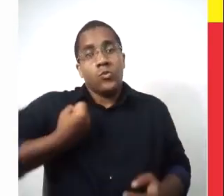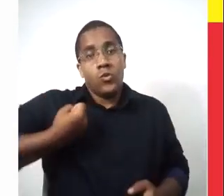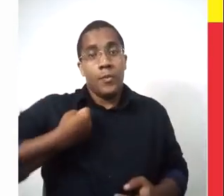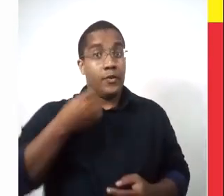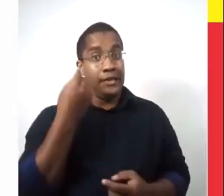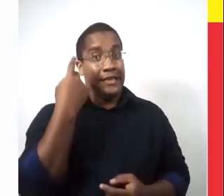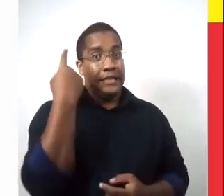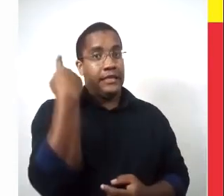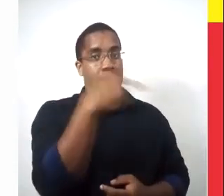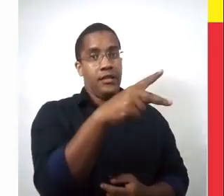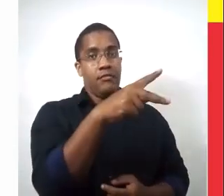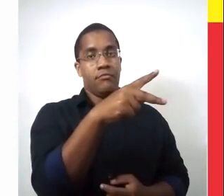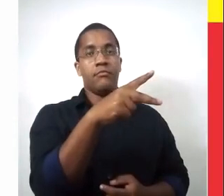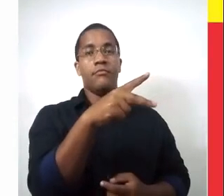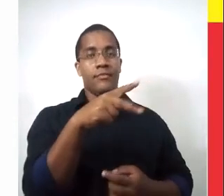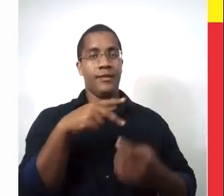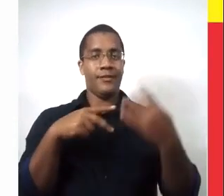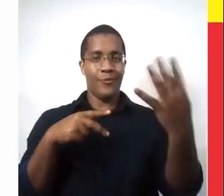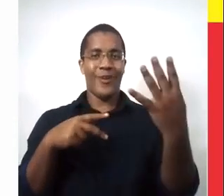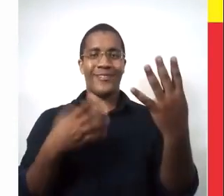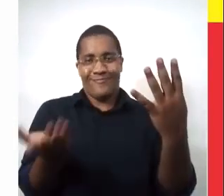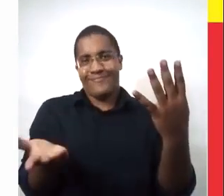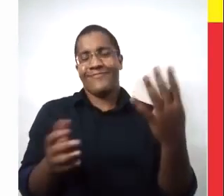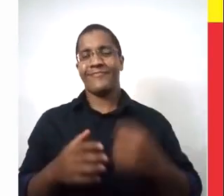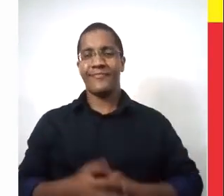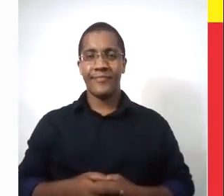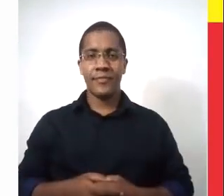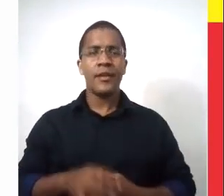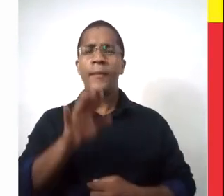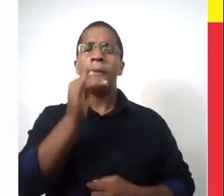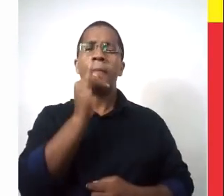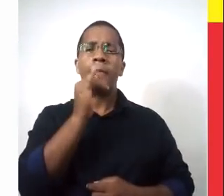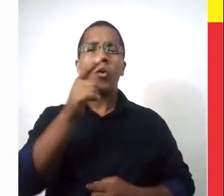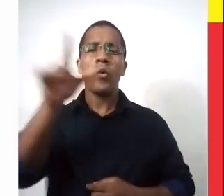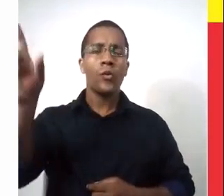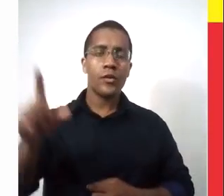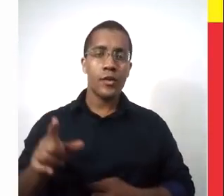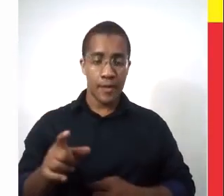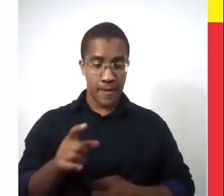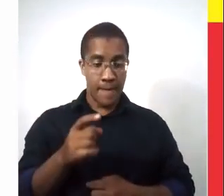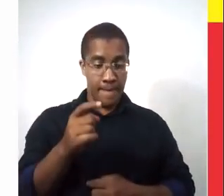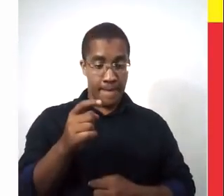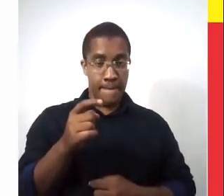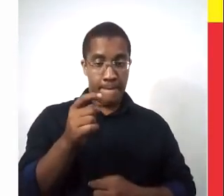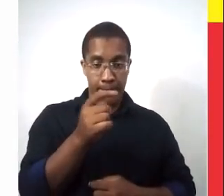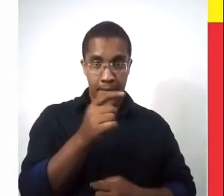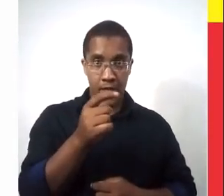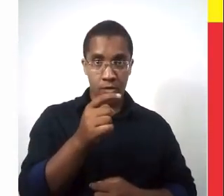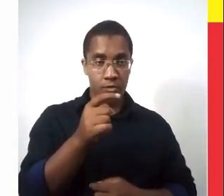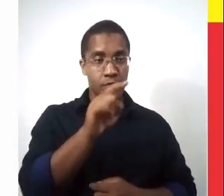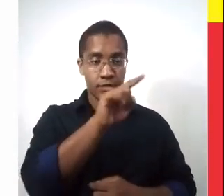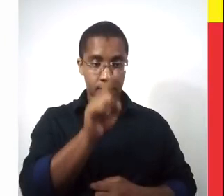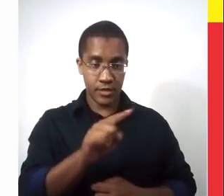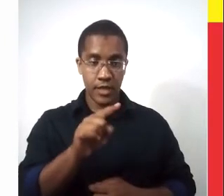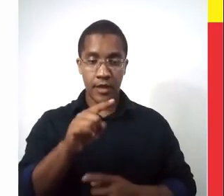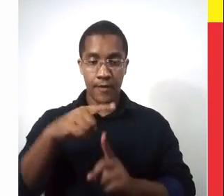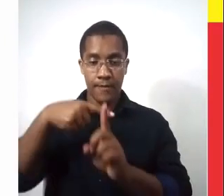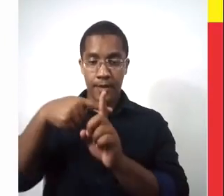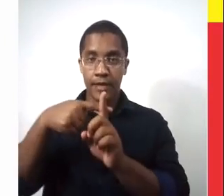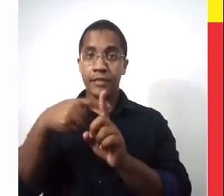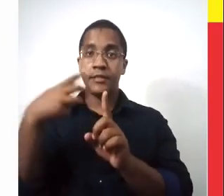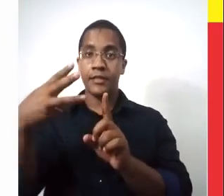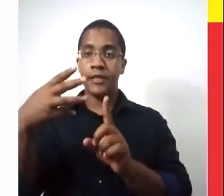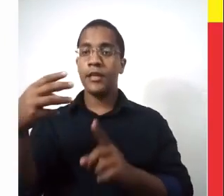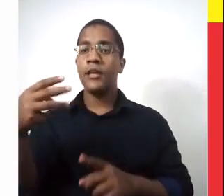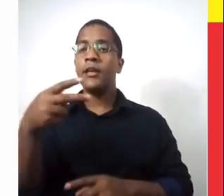único valor, portanto, Y é 4. Certo? Então, agora, se eu colocar assim, menos Z mais 3 igual a menos